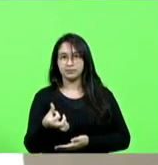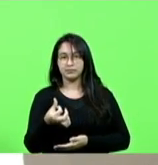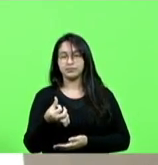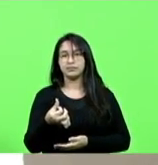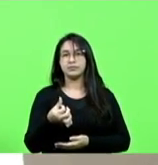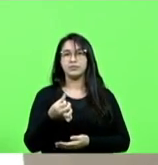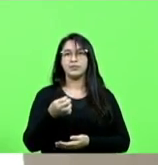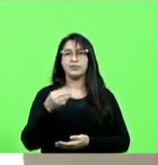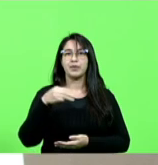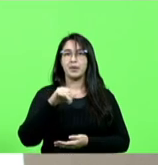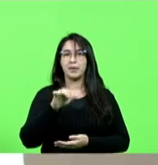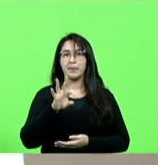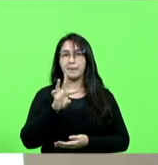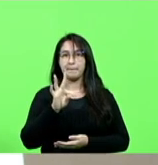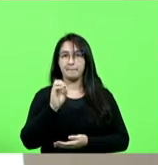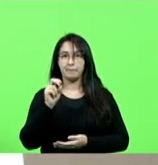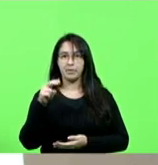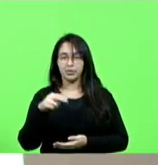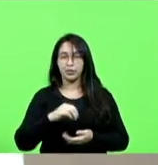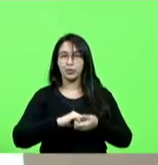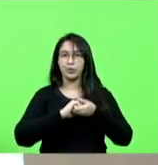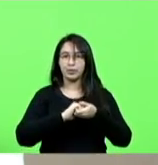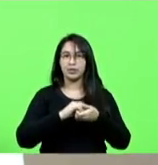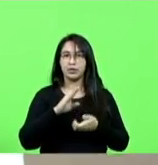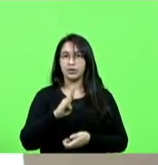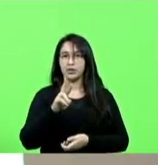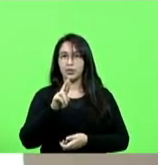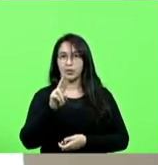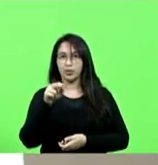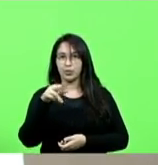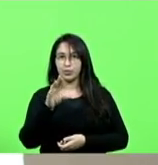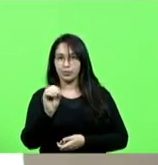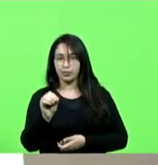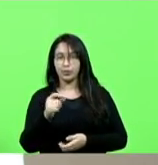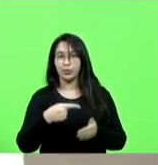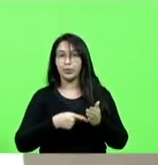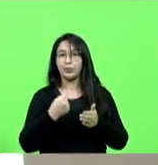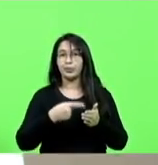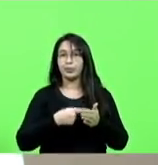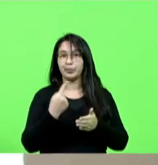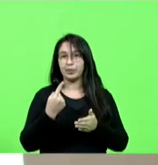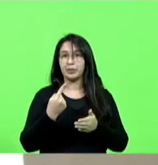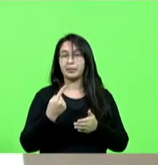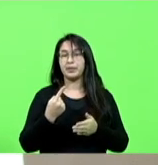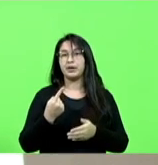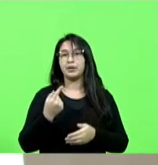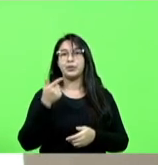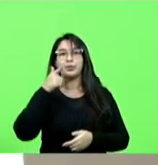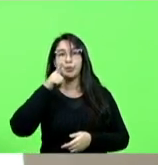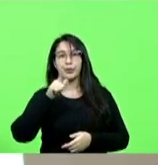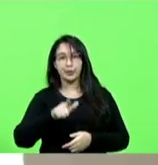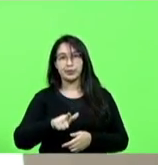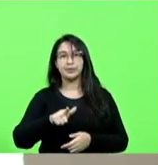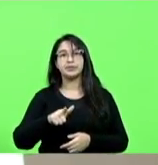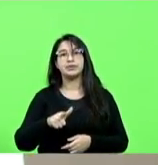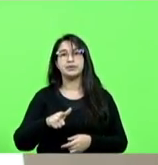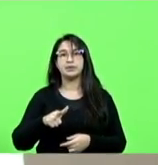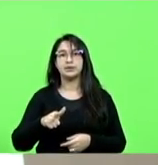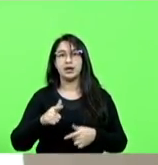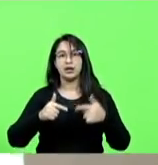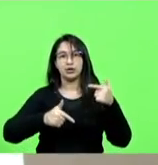Albus cumprimentando o senhor Bruno Becker da Silva por ser o primeiro atleta da história de Rio do Sul a disputar os Jogos